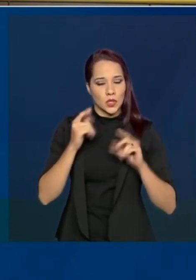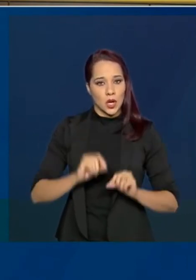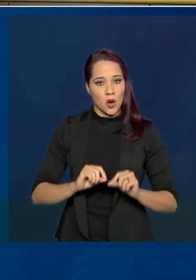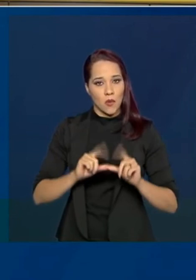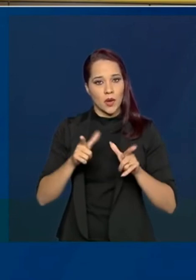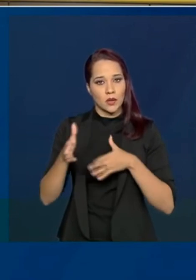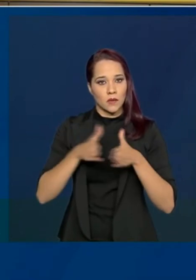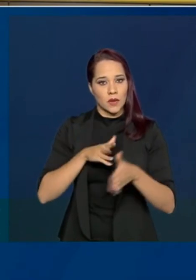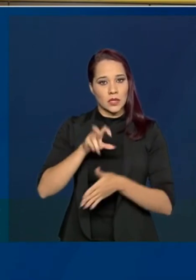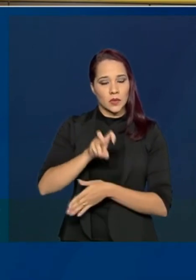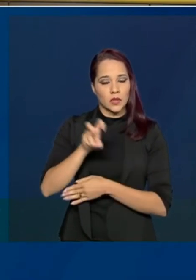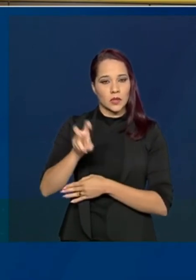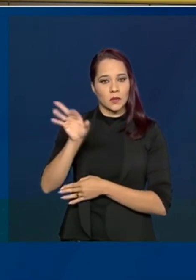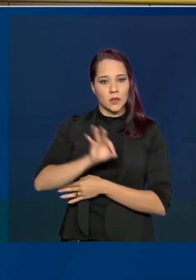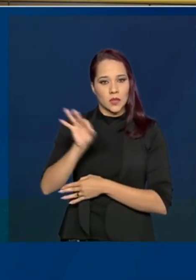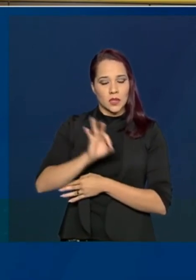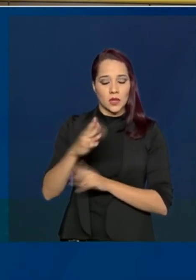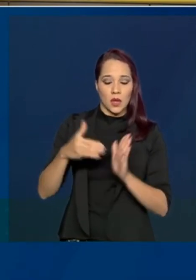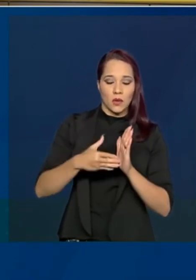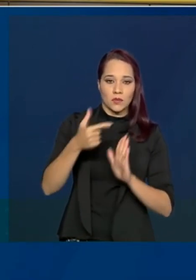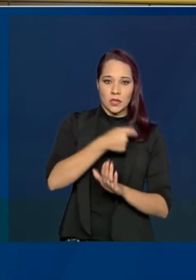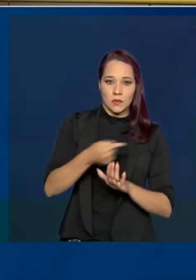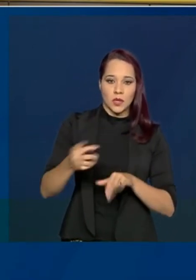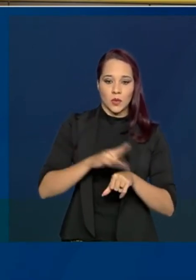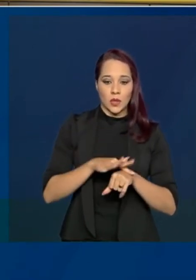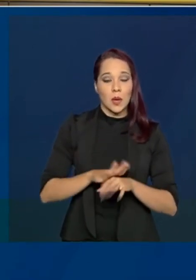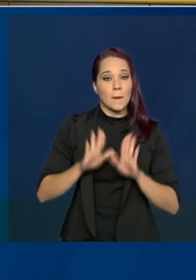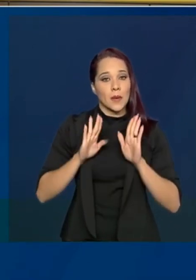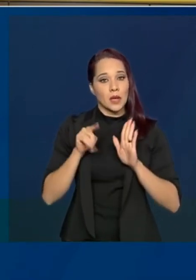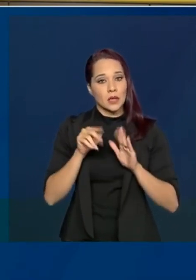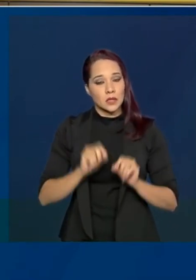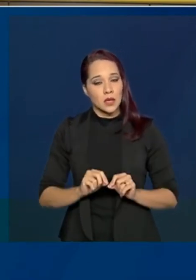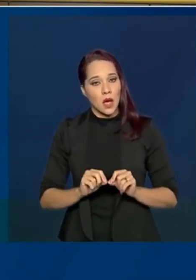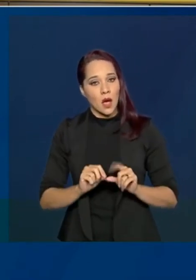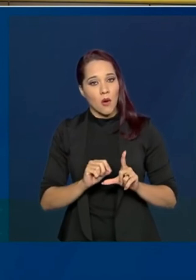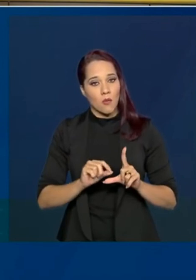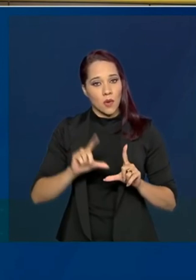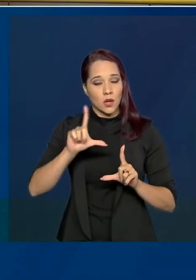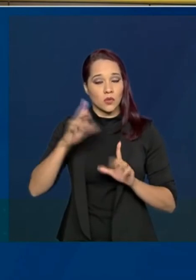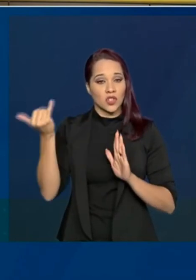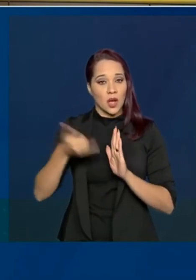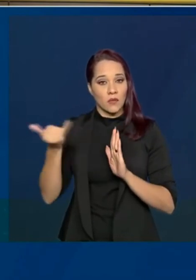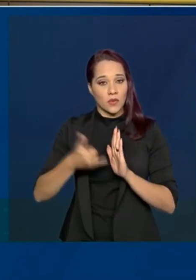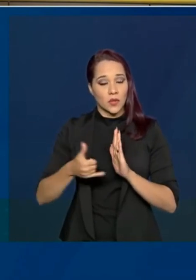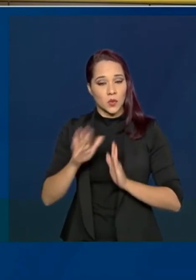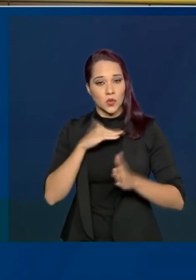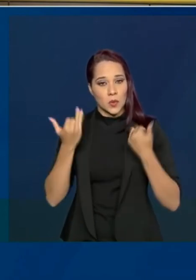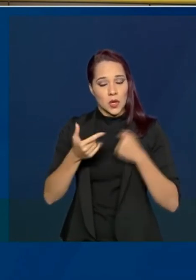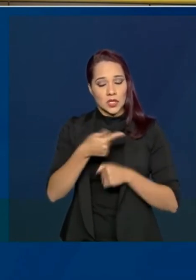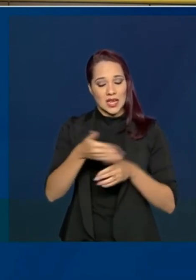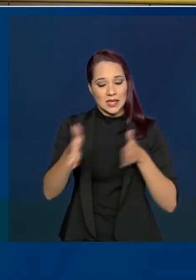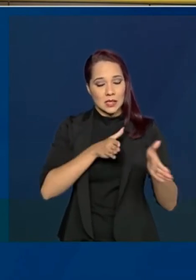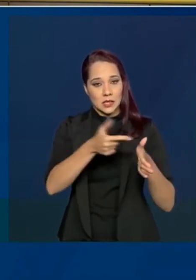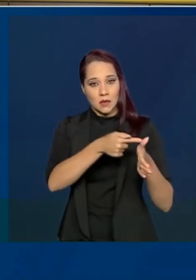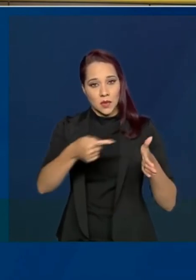na faixa de 55% da última semana epidemiológica, mas esse aumento de registros de óbitos na semana